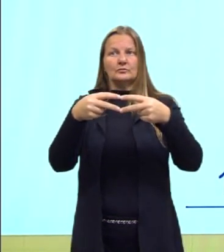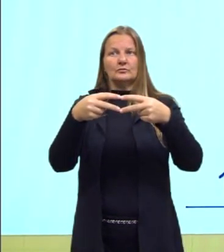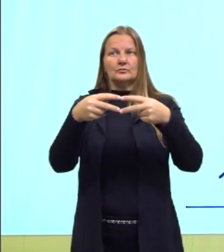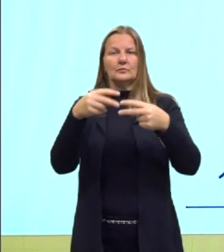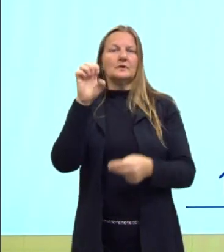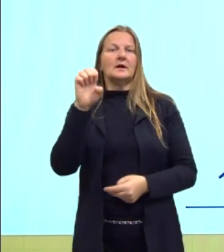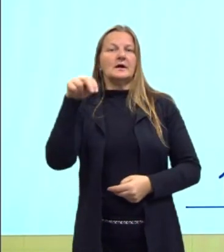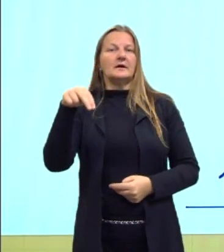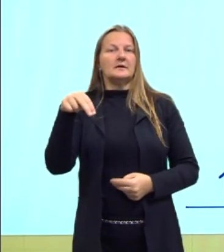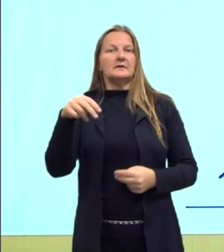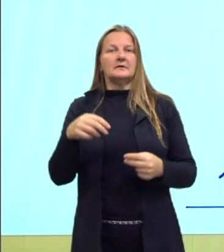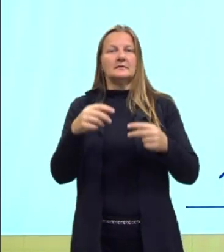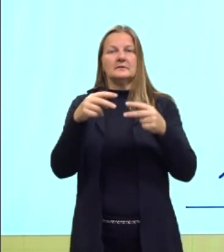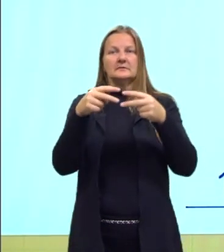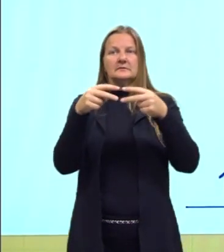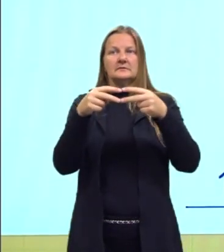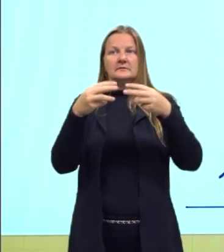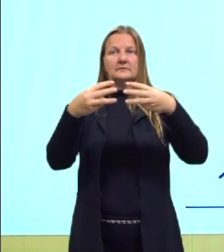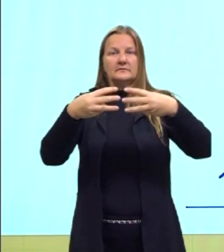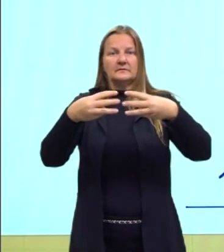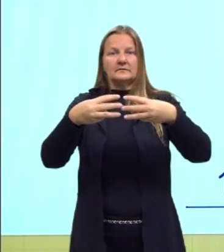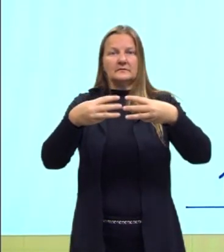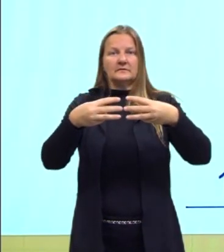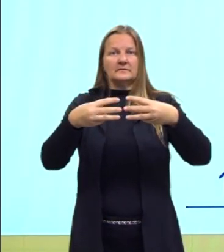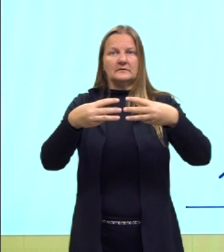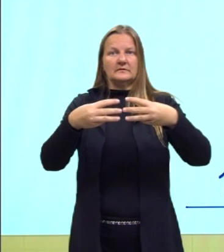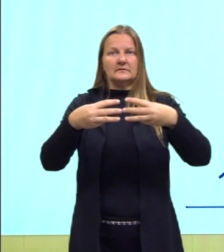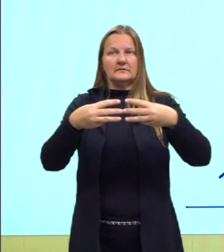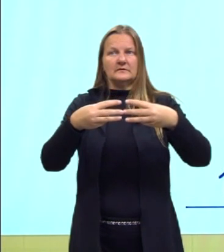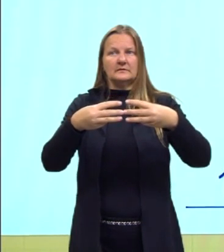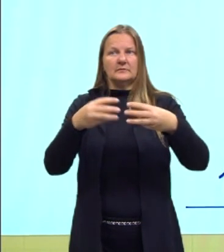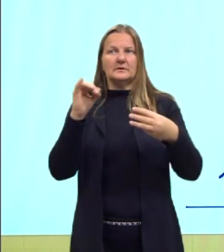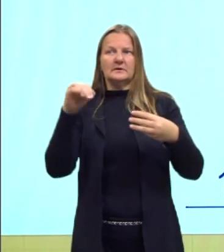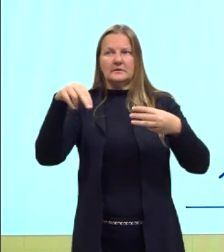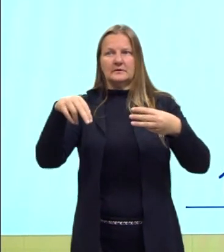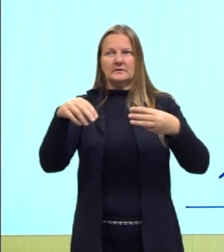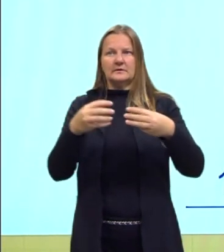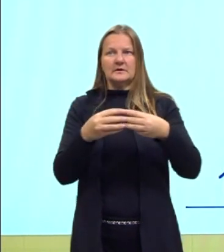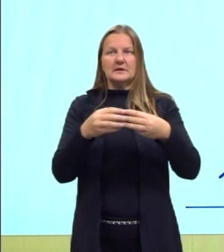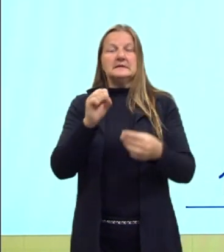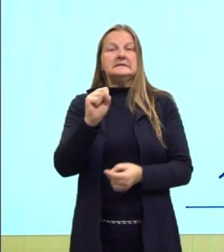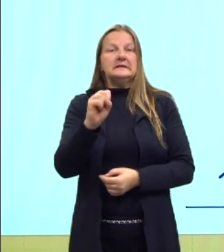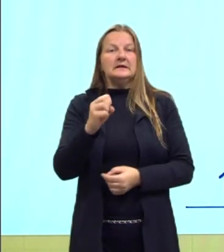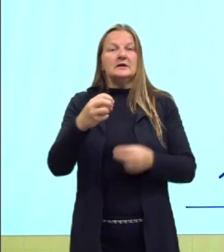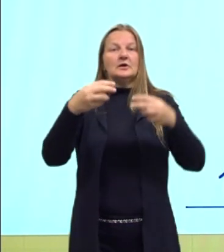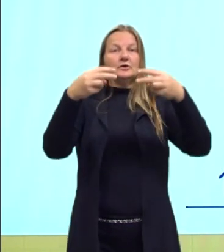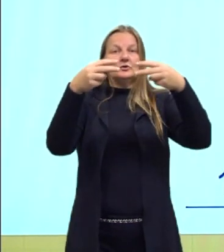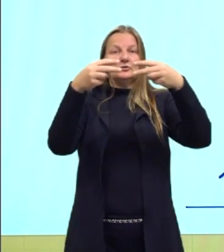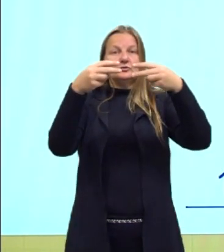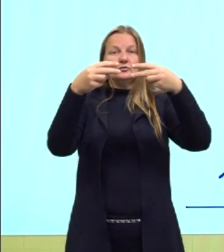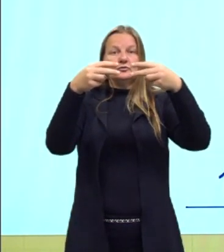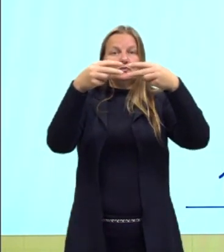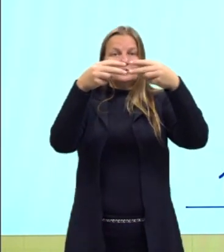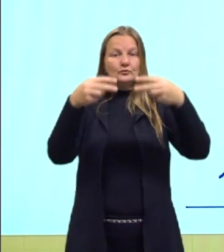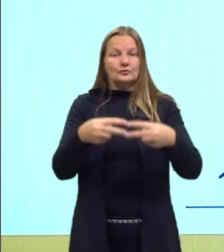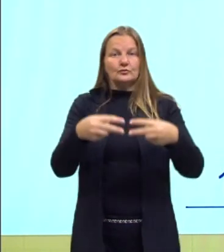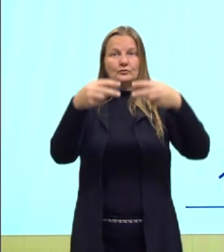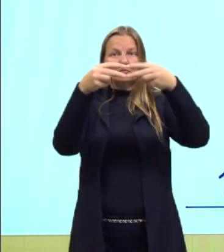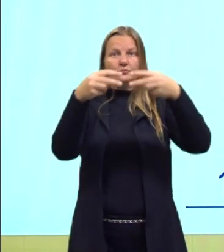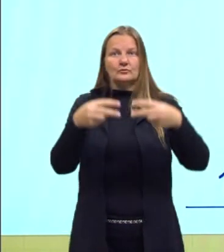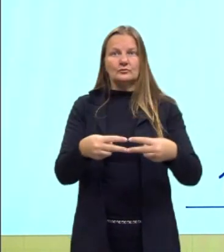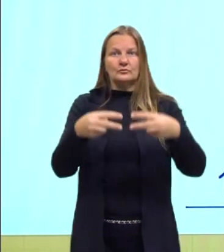em pelo menos uma tripla o infixo in se a cadeia apresenta a mais de uma dupla